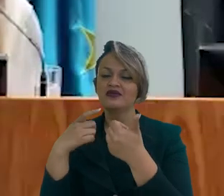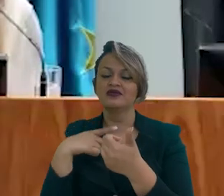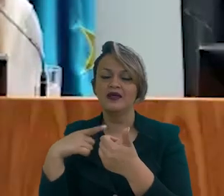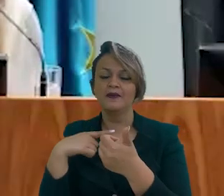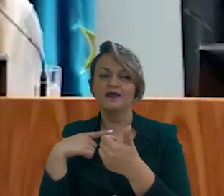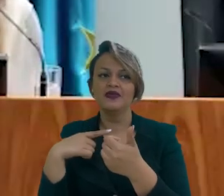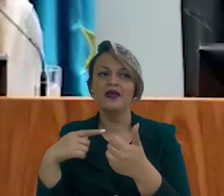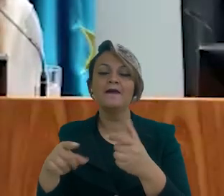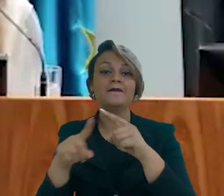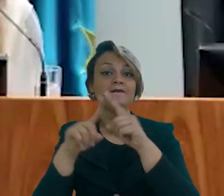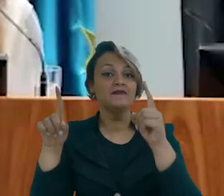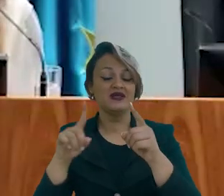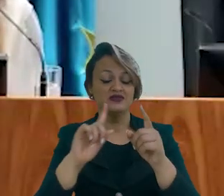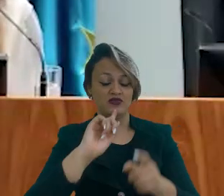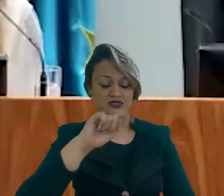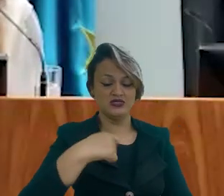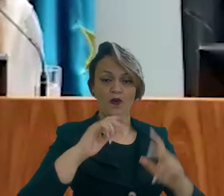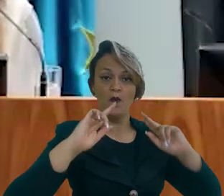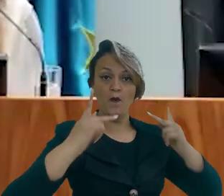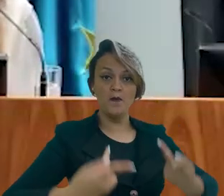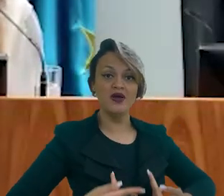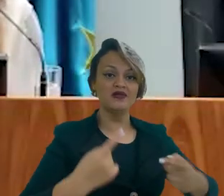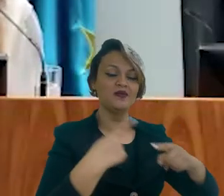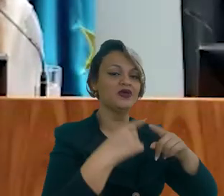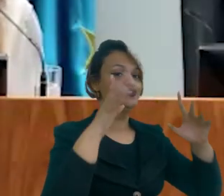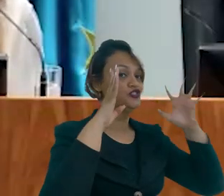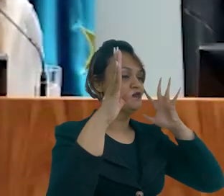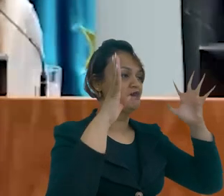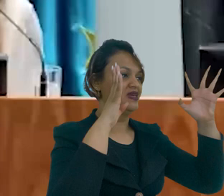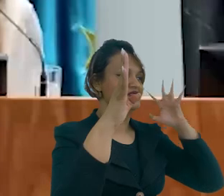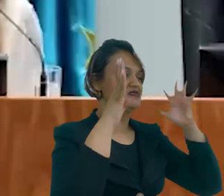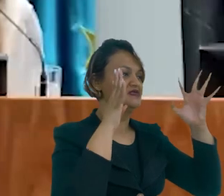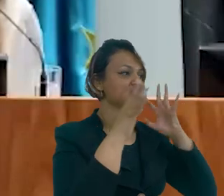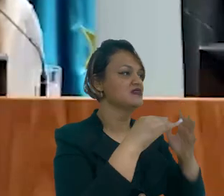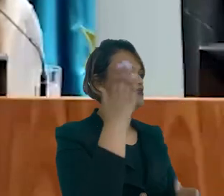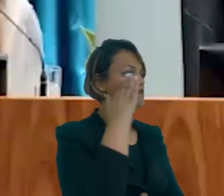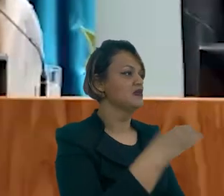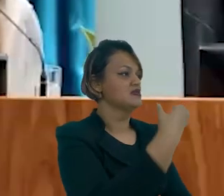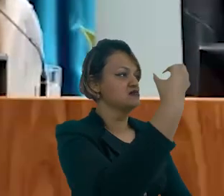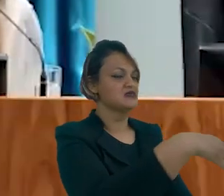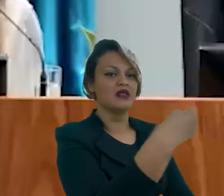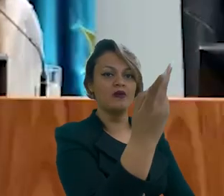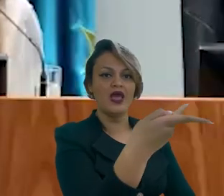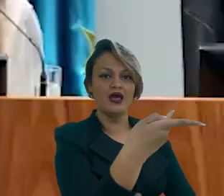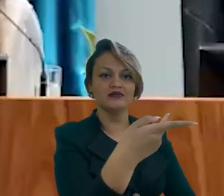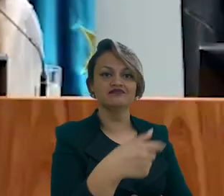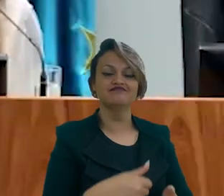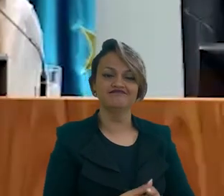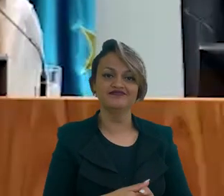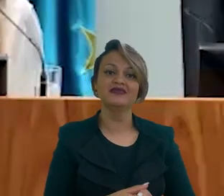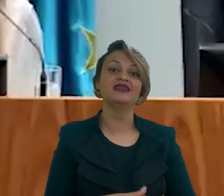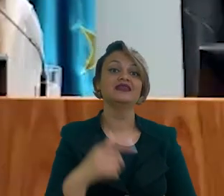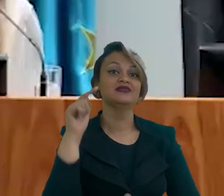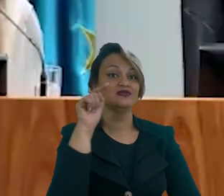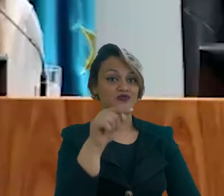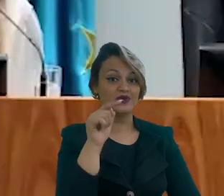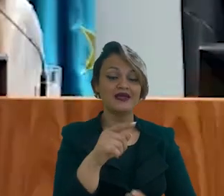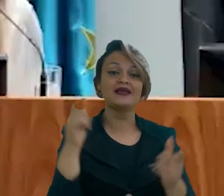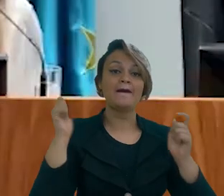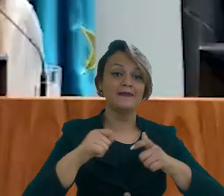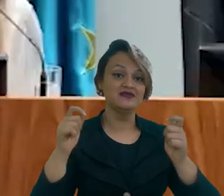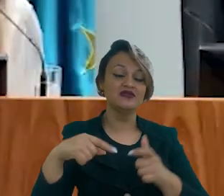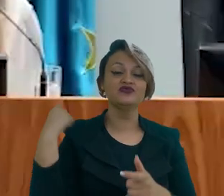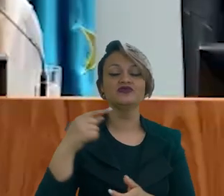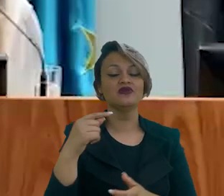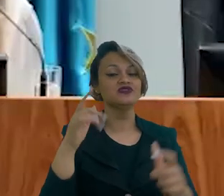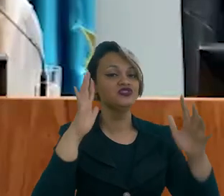dentre outras e mais o que nos caracteriza como seres humanos é o pensamento e a nossa capacidade de distinguir o certo do errado e isso